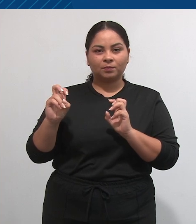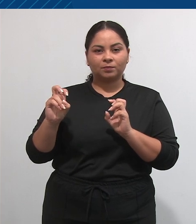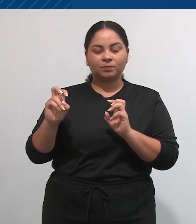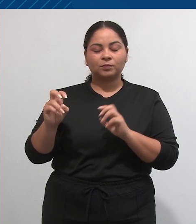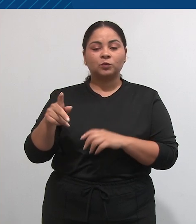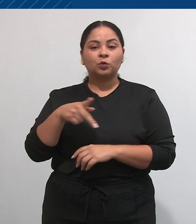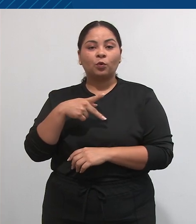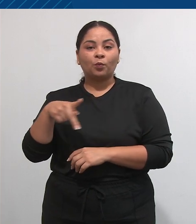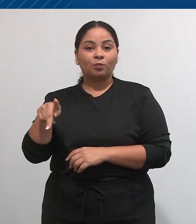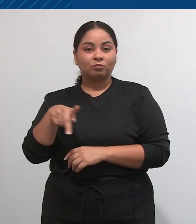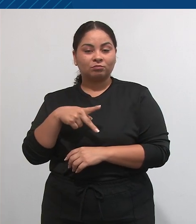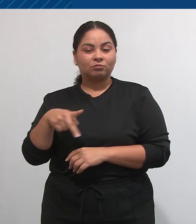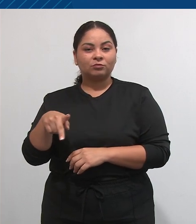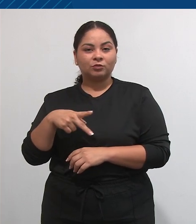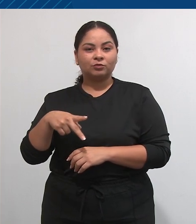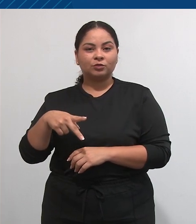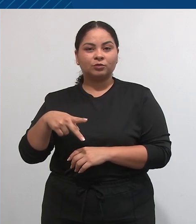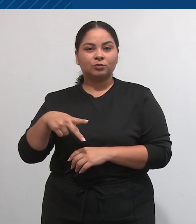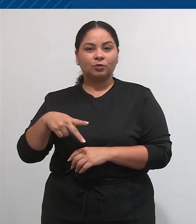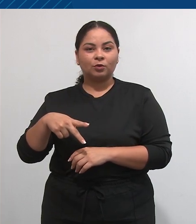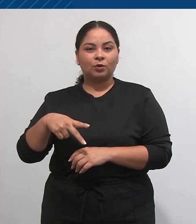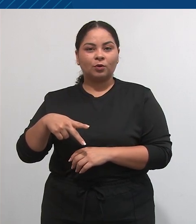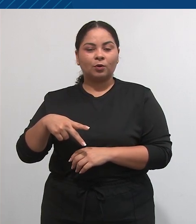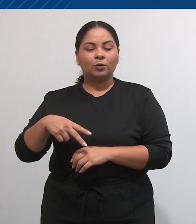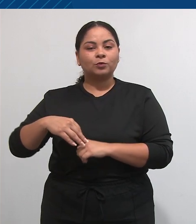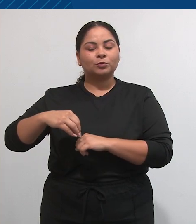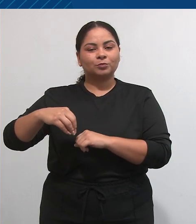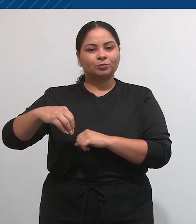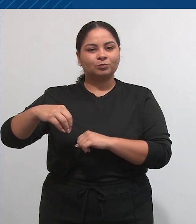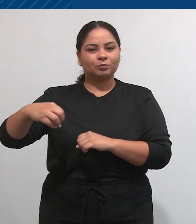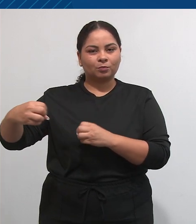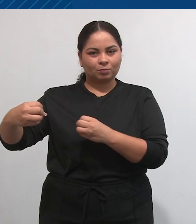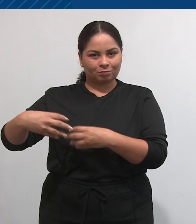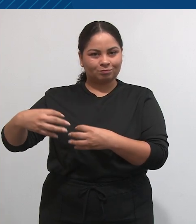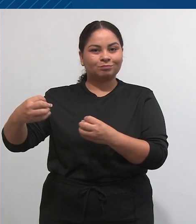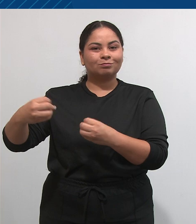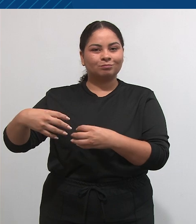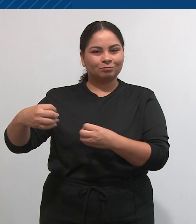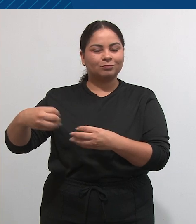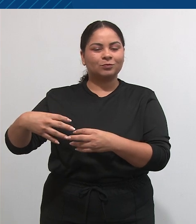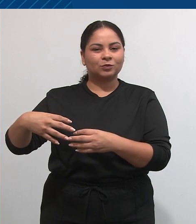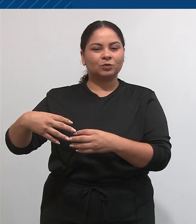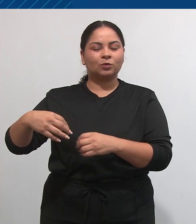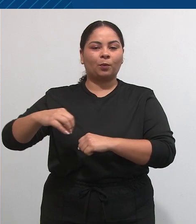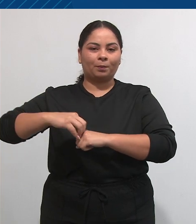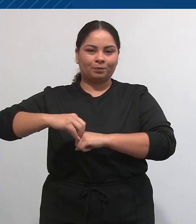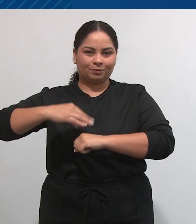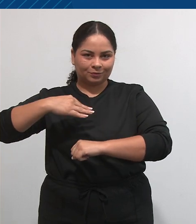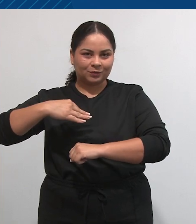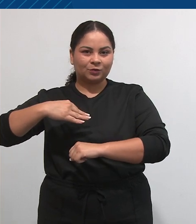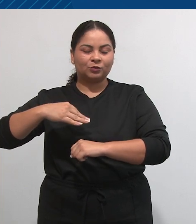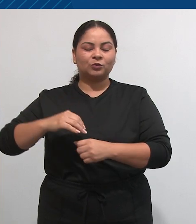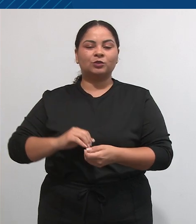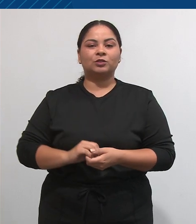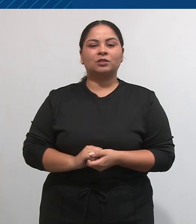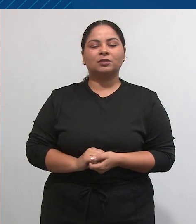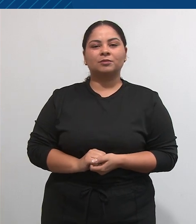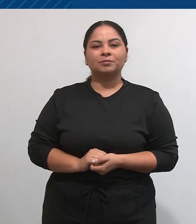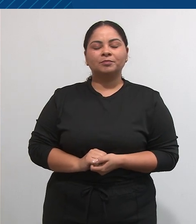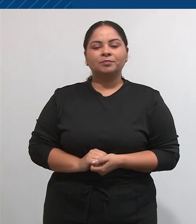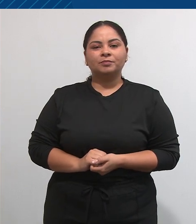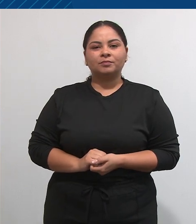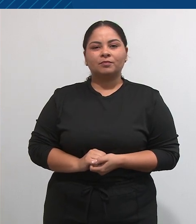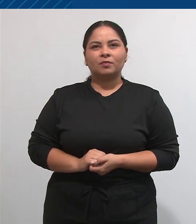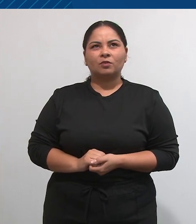me orientou a utilizar foi na minha defesa de tese, que aconteceu em 10